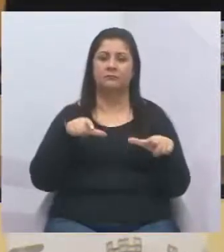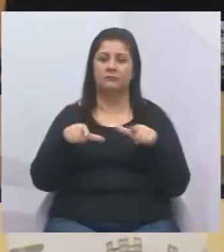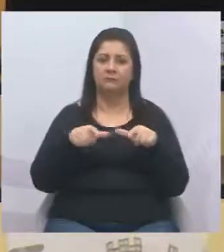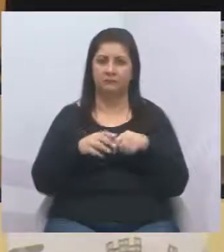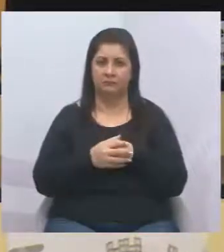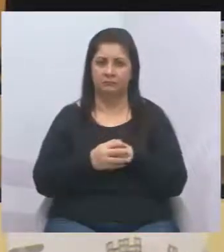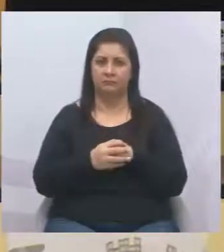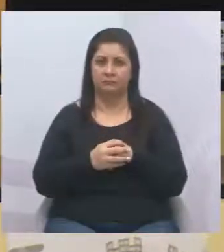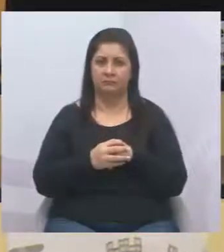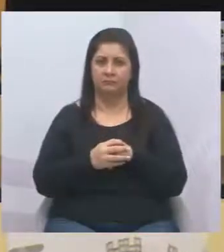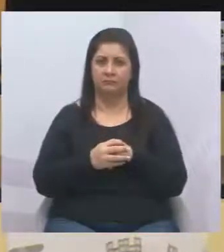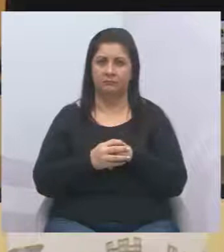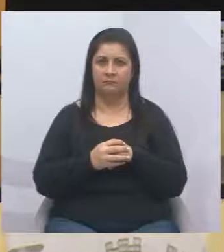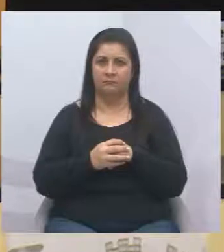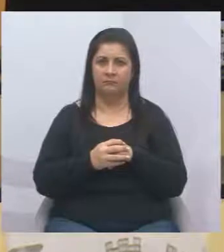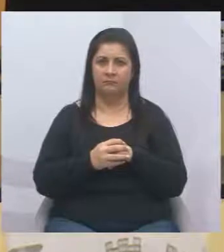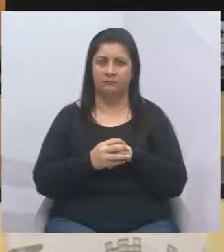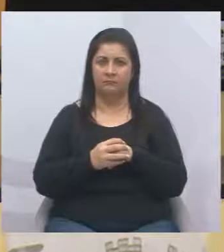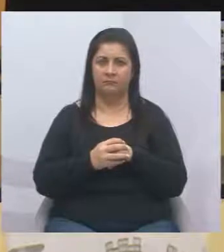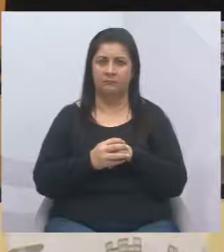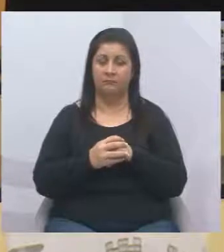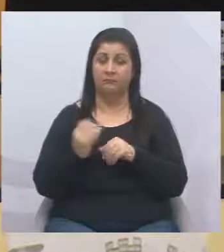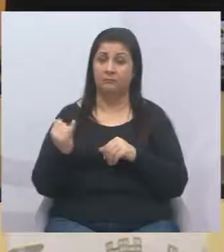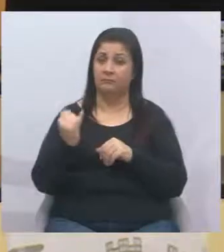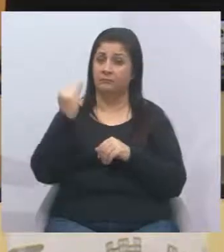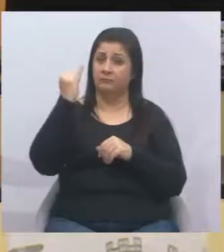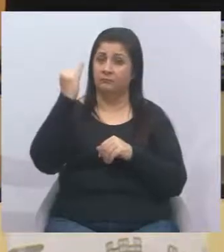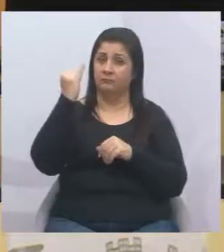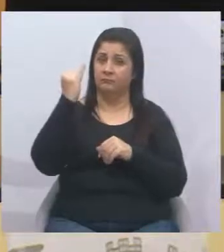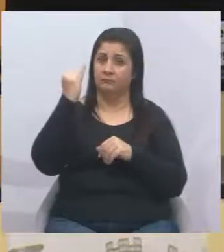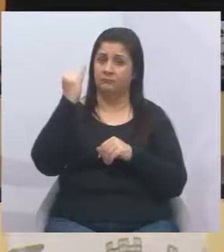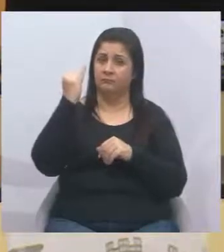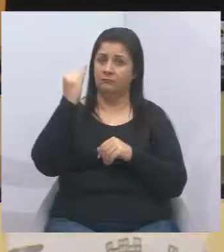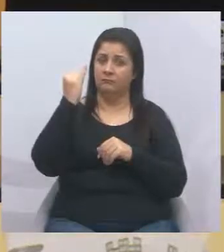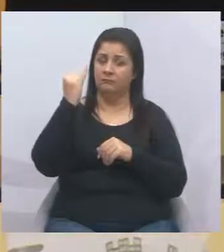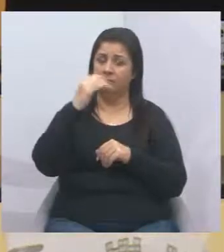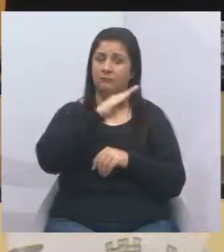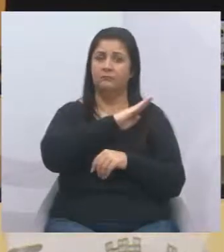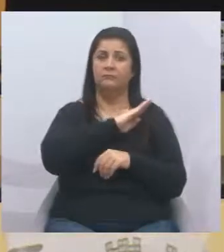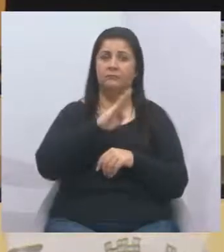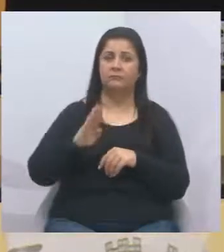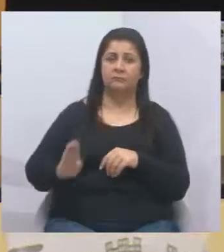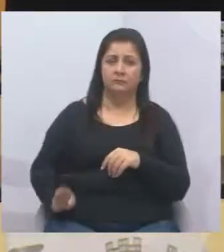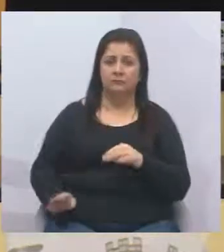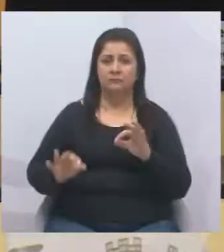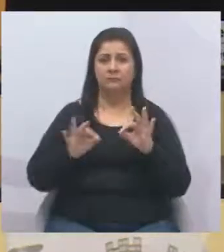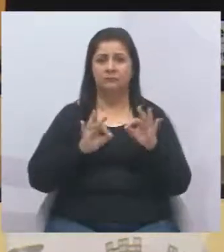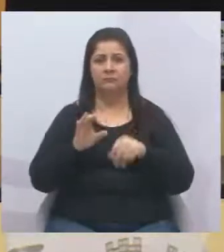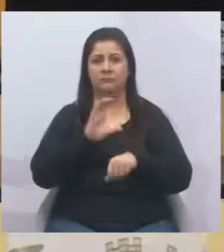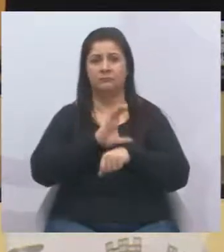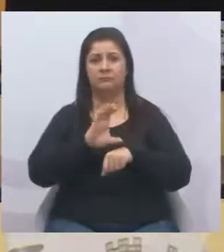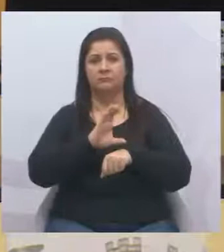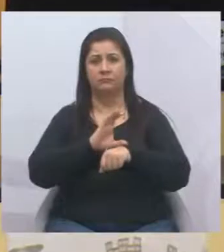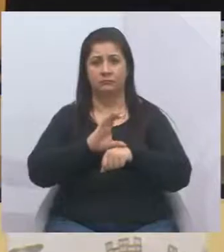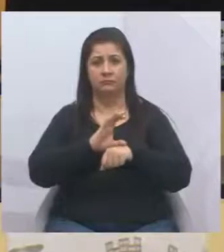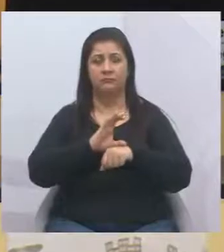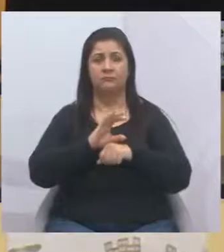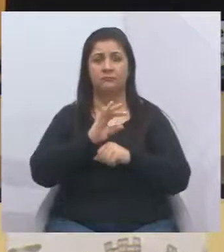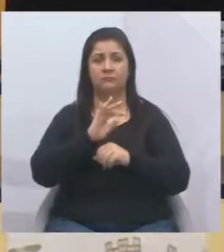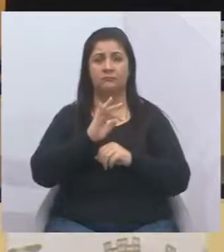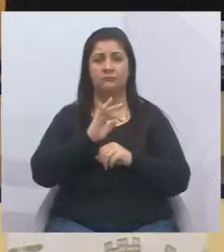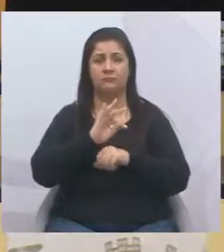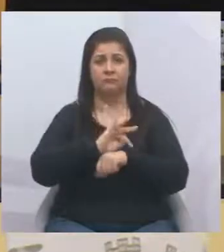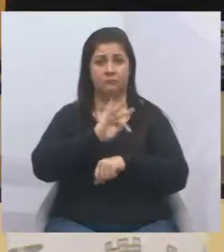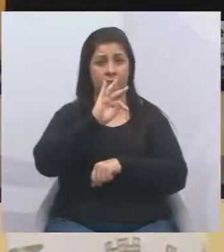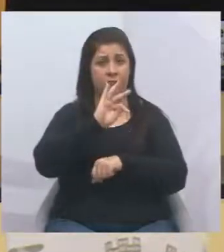que a importância do poder público assegurar programas de qualificação profissional para os adolescentes do